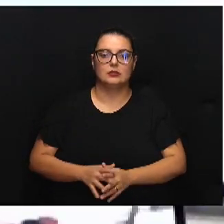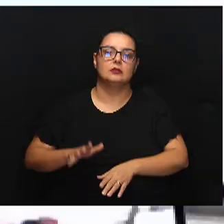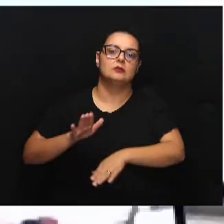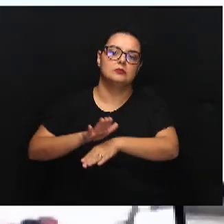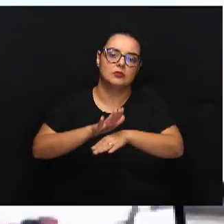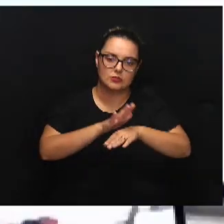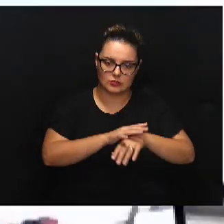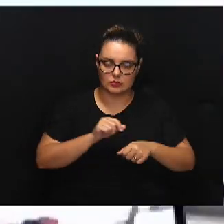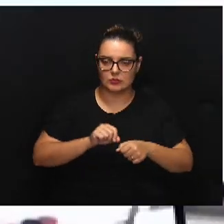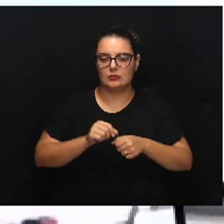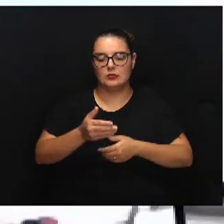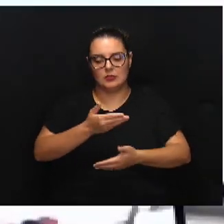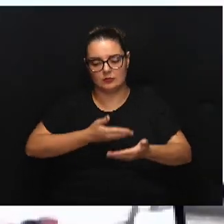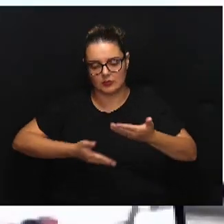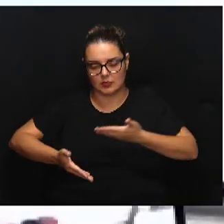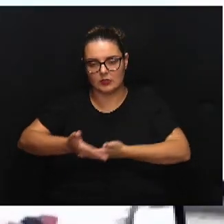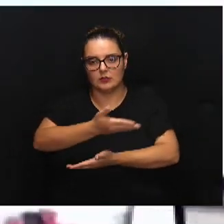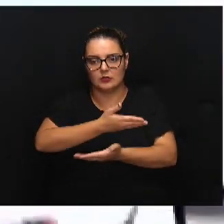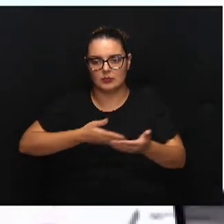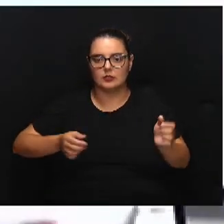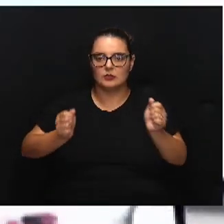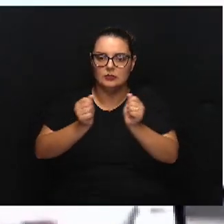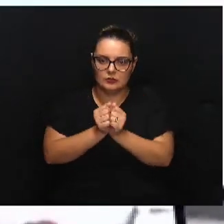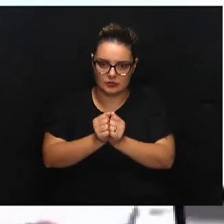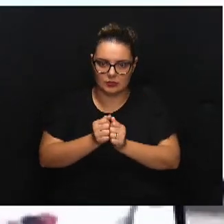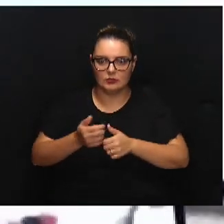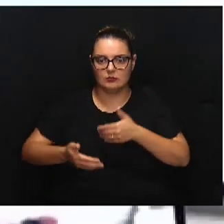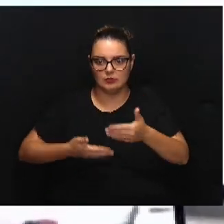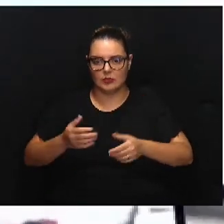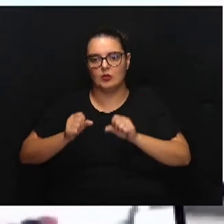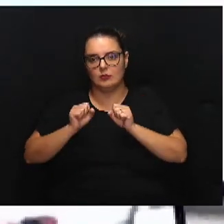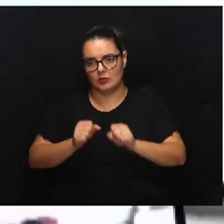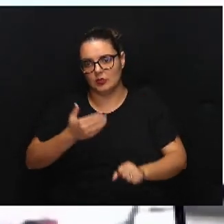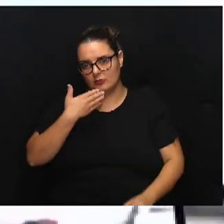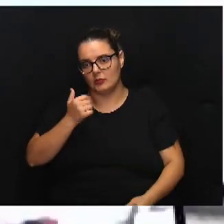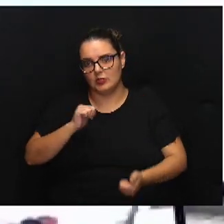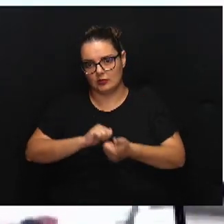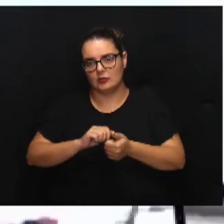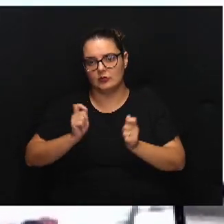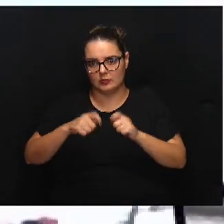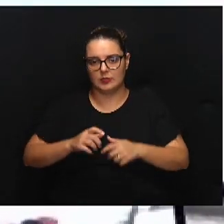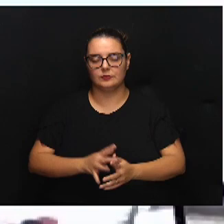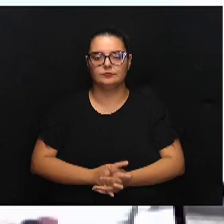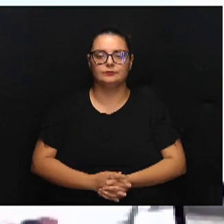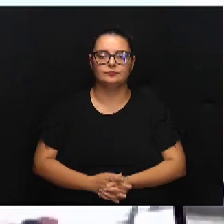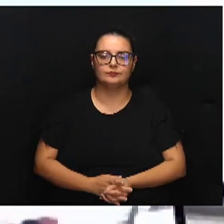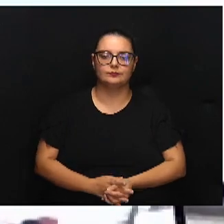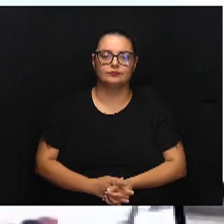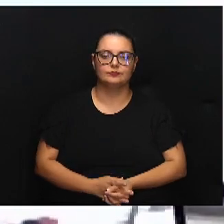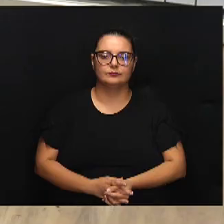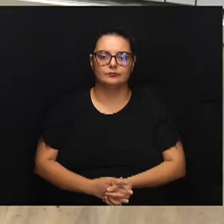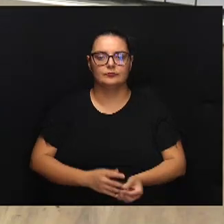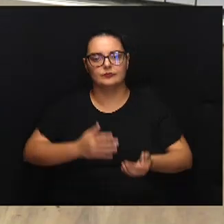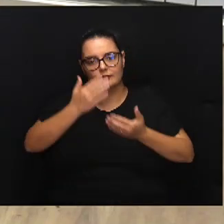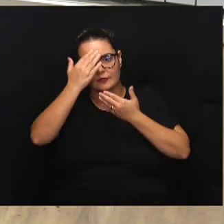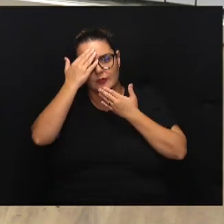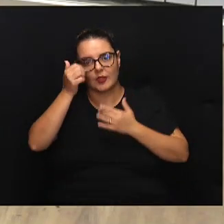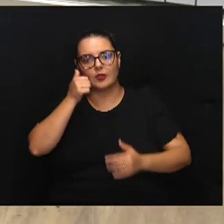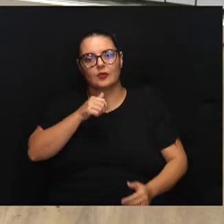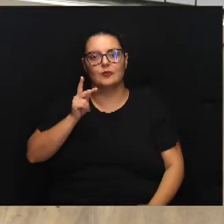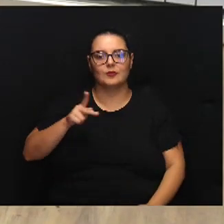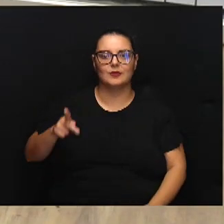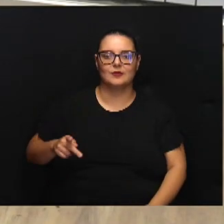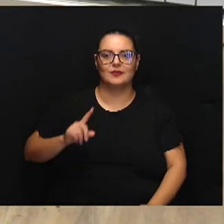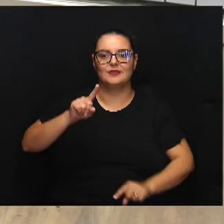a fazer essa integração para que o serviço possa ser da melhor qualidade possível. Muito obrigado, viu, professora? Até